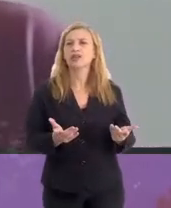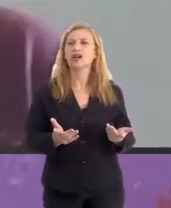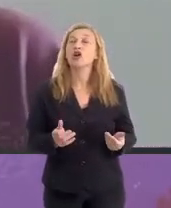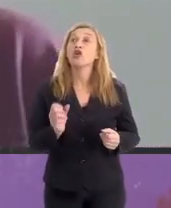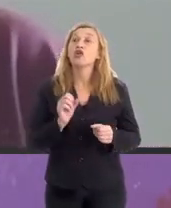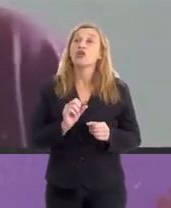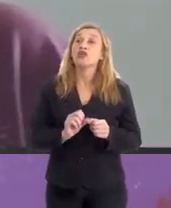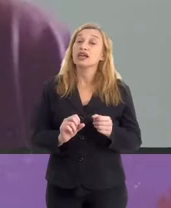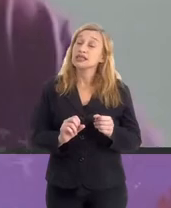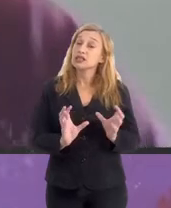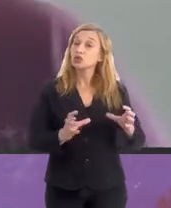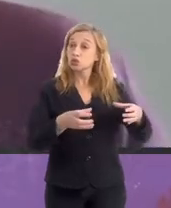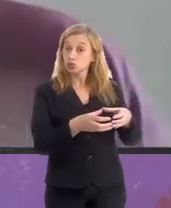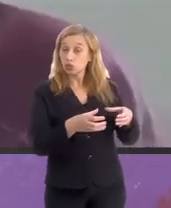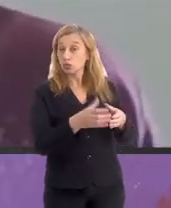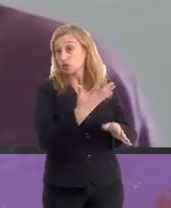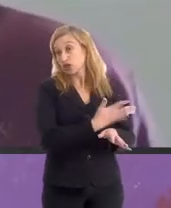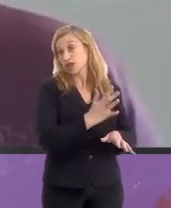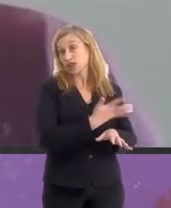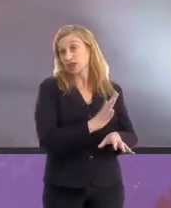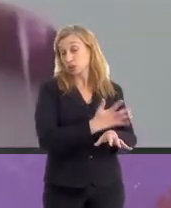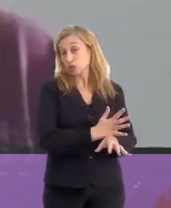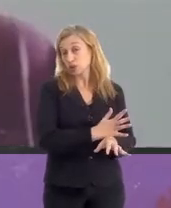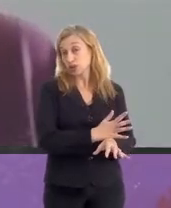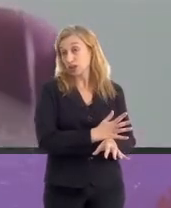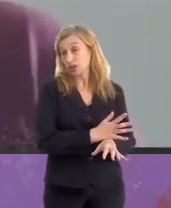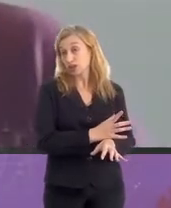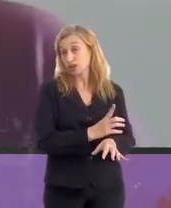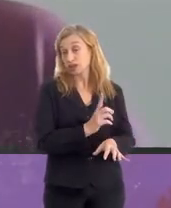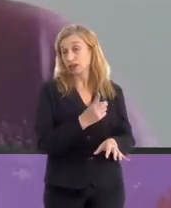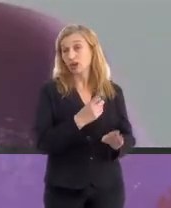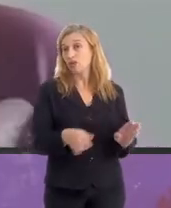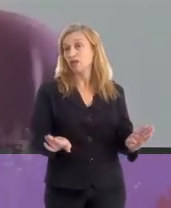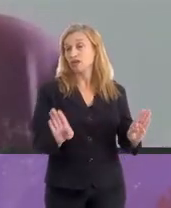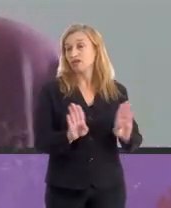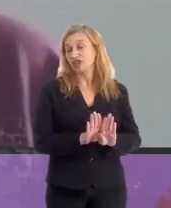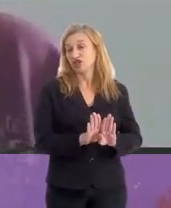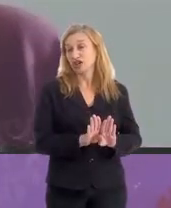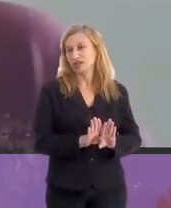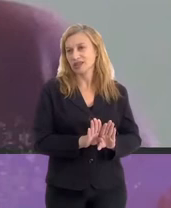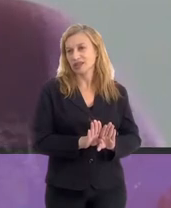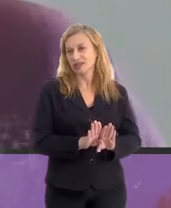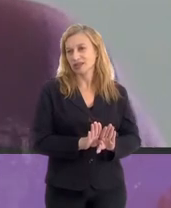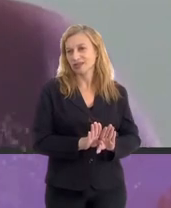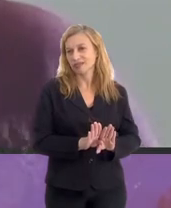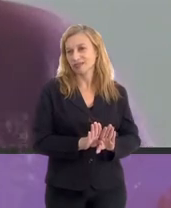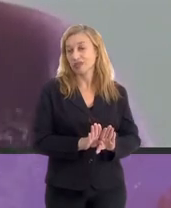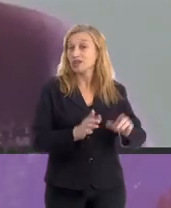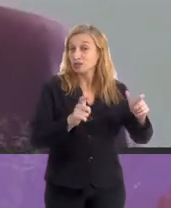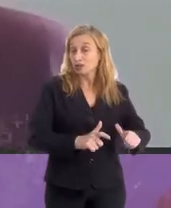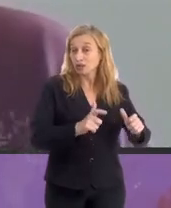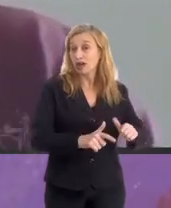essa restrição mas o que faziam os clubes e os treinadores aceitavam e aqueles não fechassem as portas